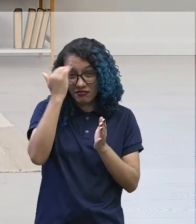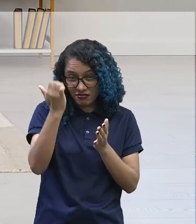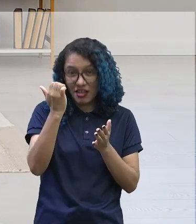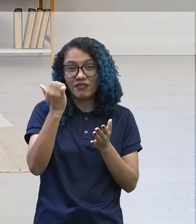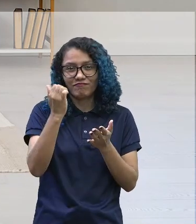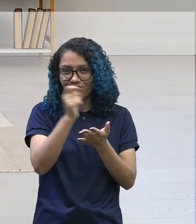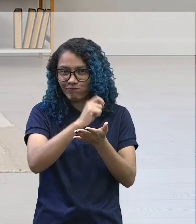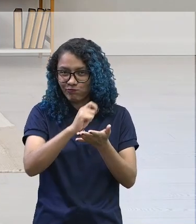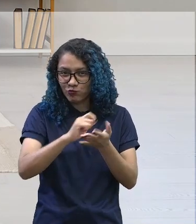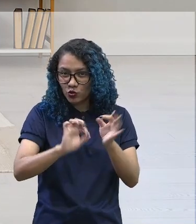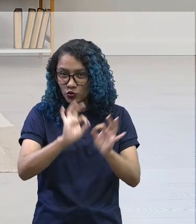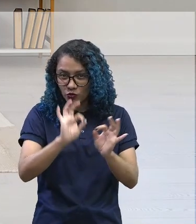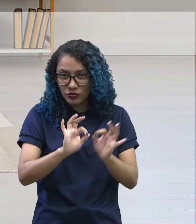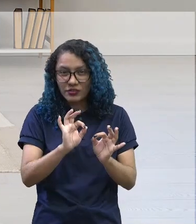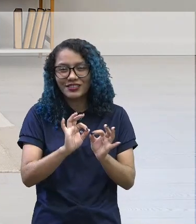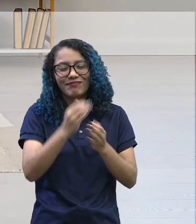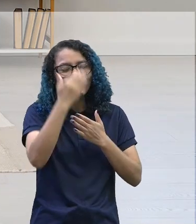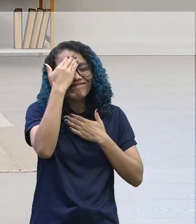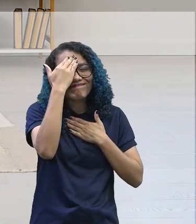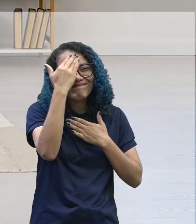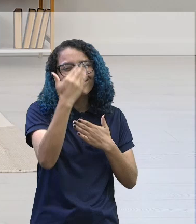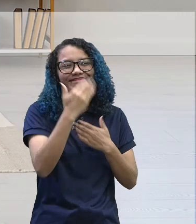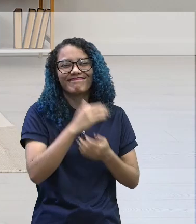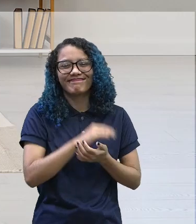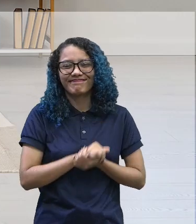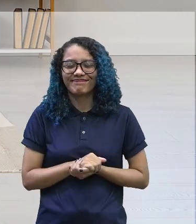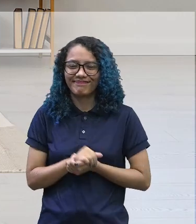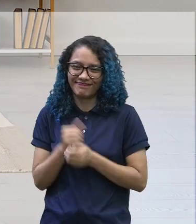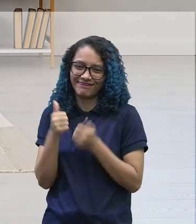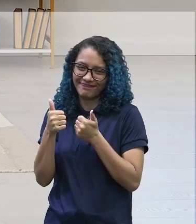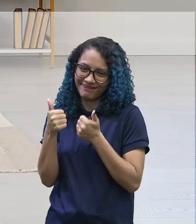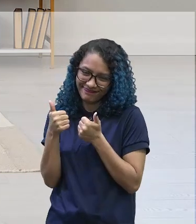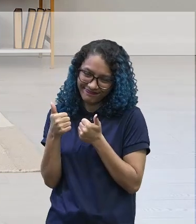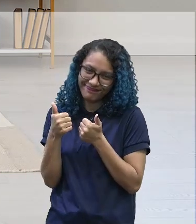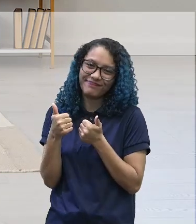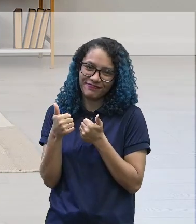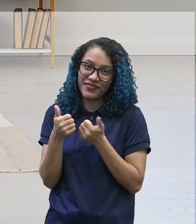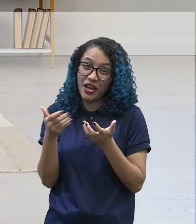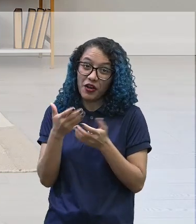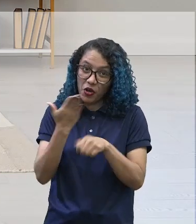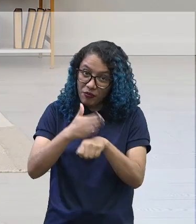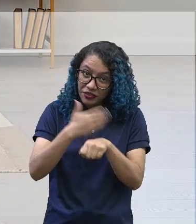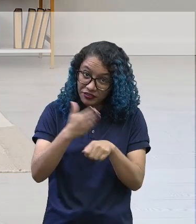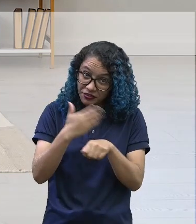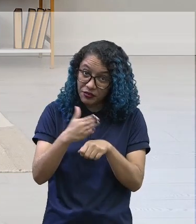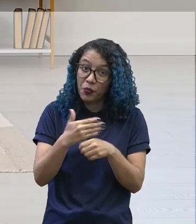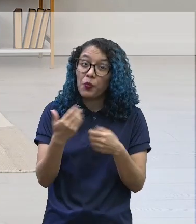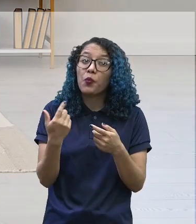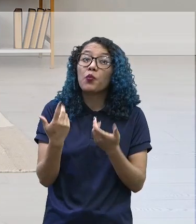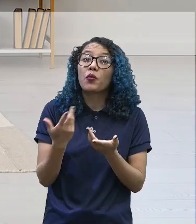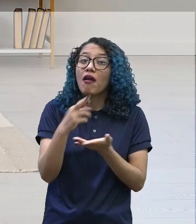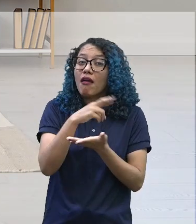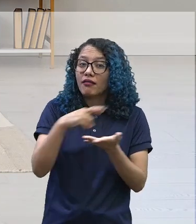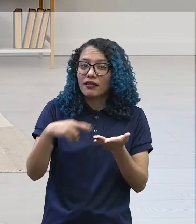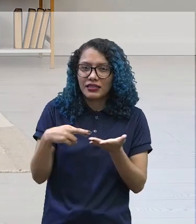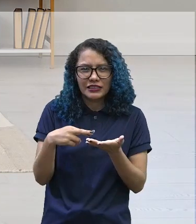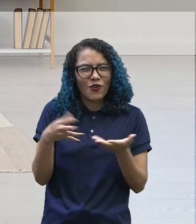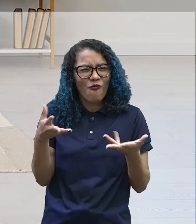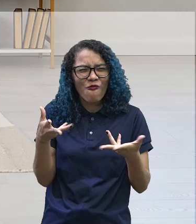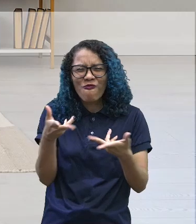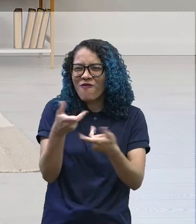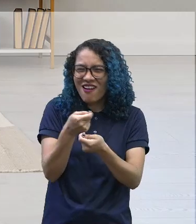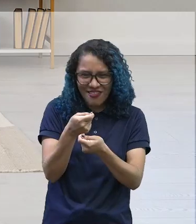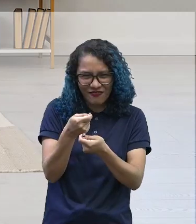redação. Muito obrigada. Tudo bem, amiga. Agora mãos à obra, porque essa redação vai ficar muito